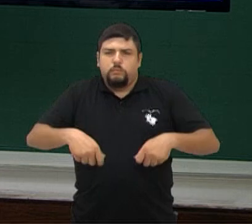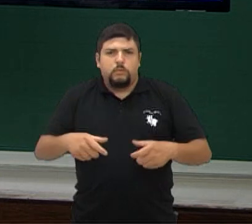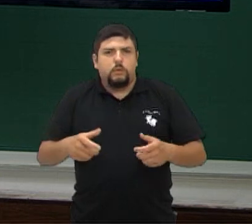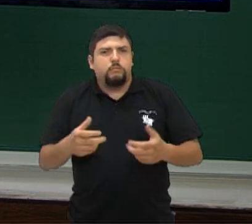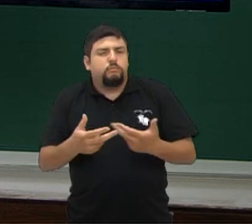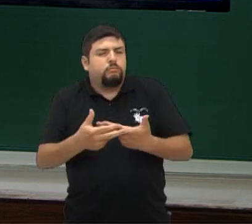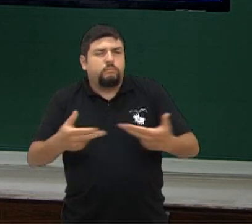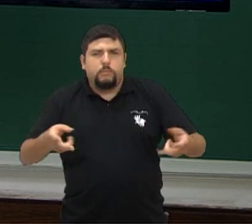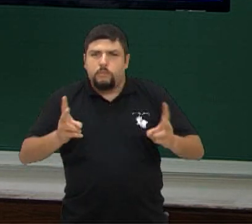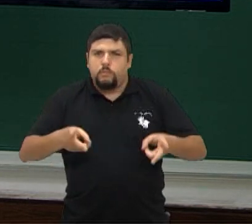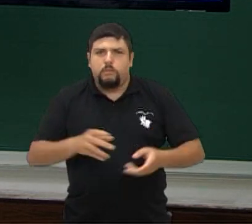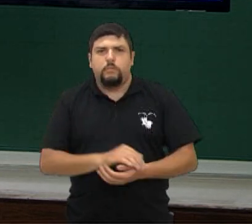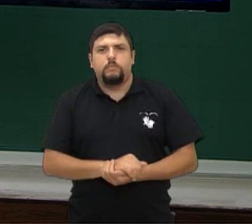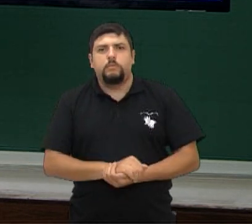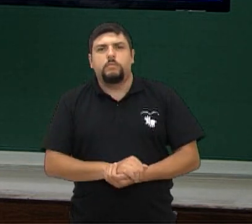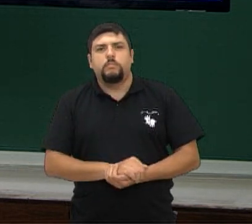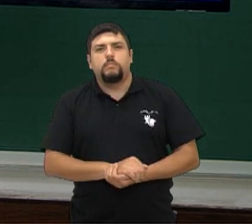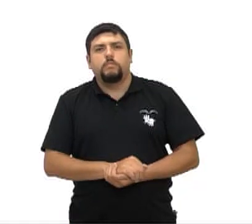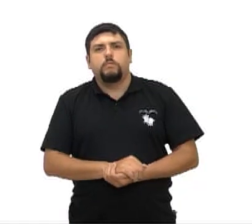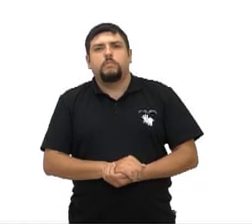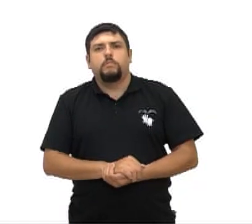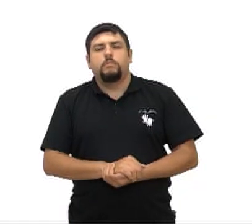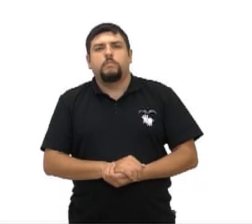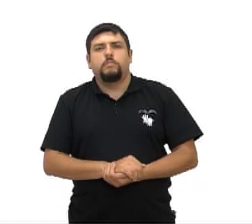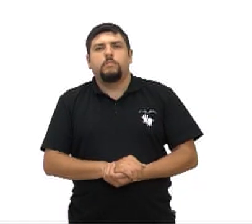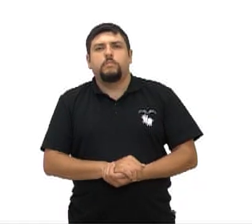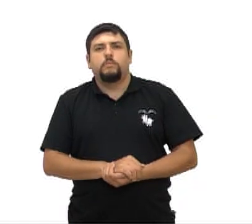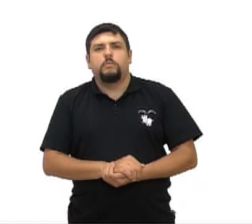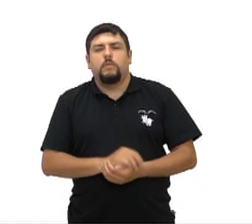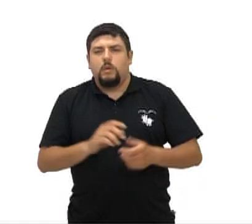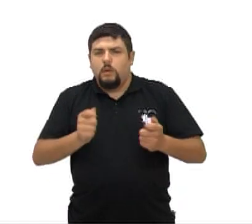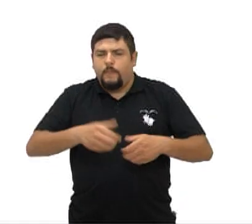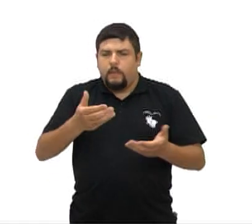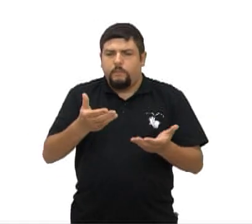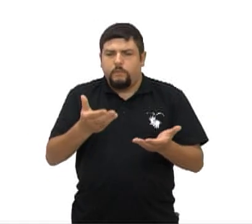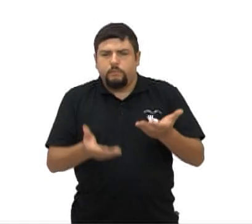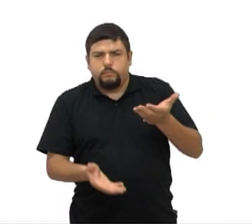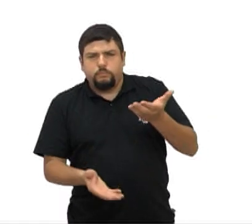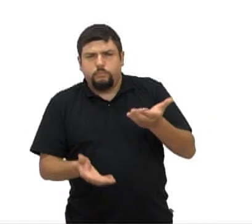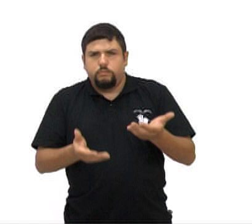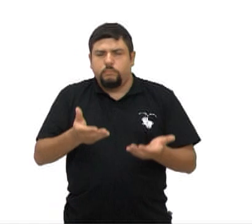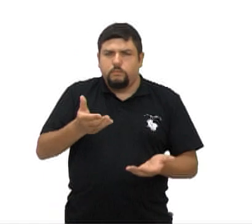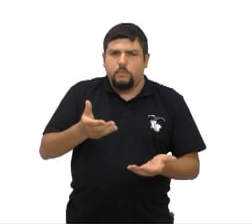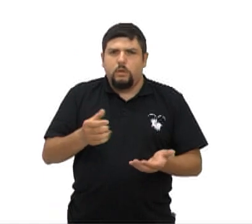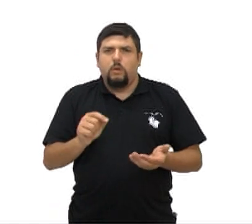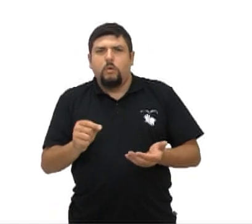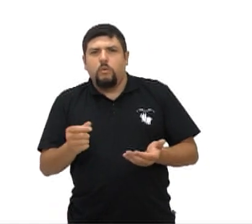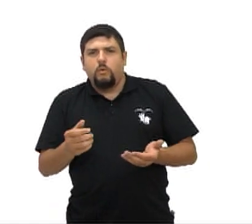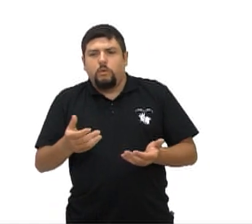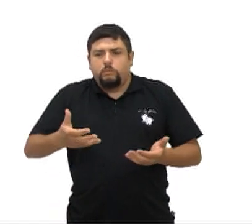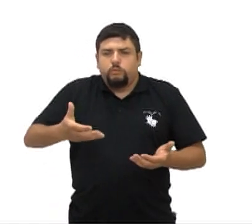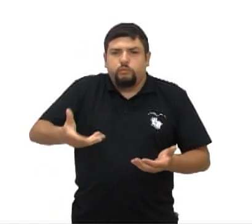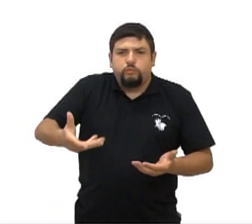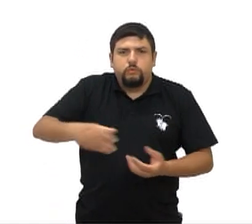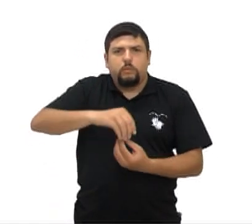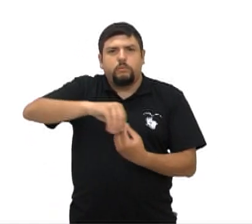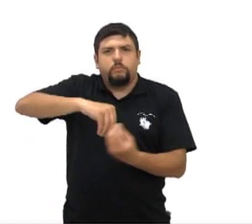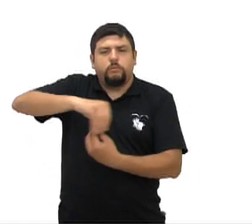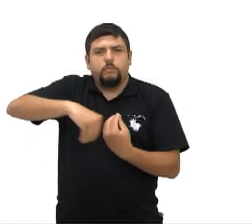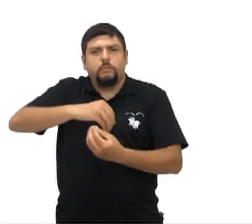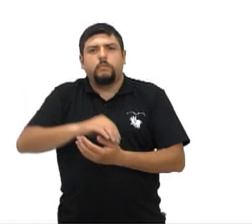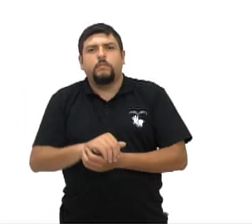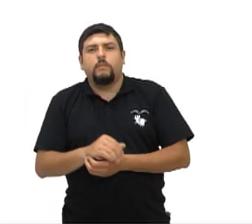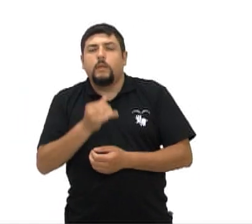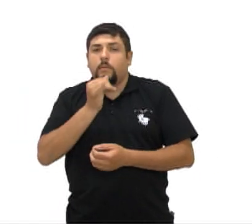coisa. É possível perturbar o equilíbrio aumentando a velocidade de uma de suas reações? Assim, por